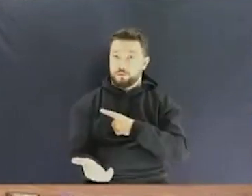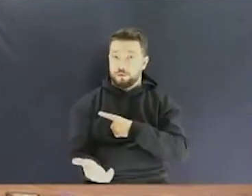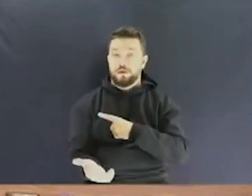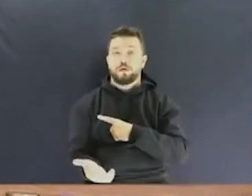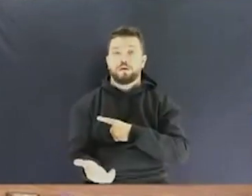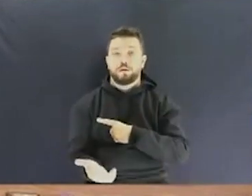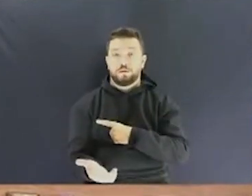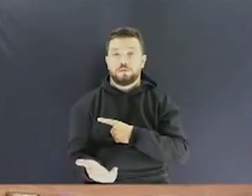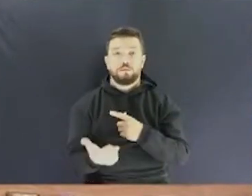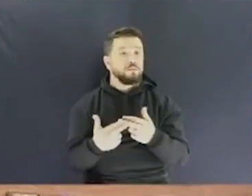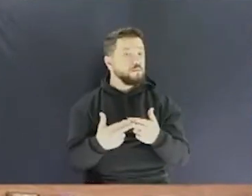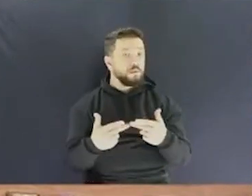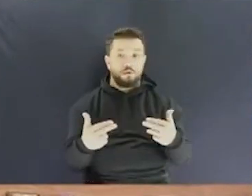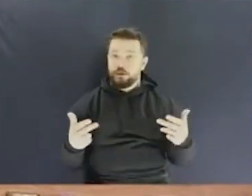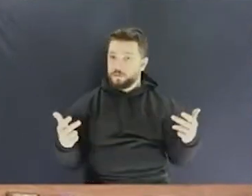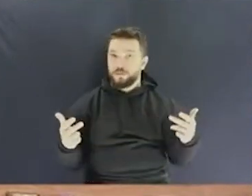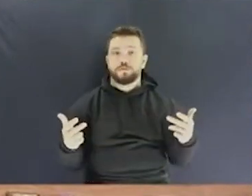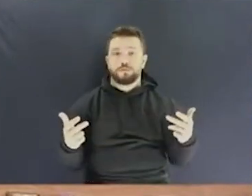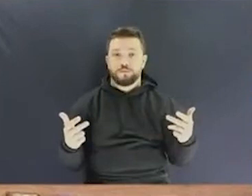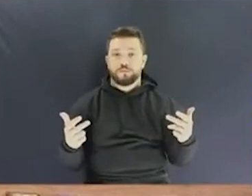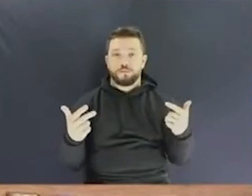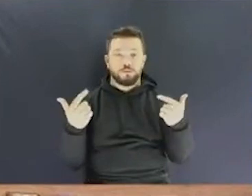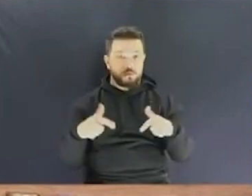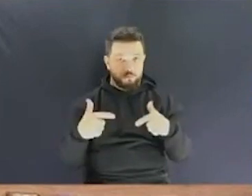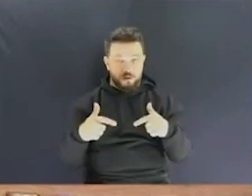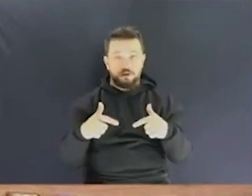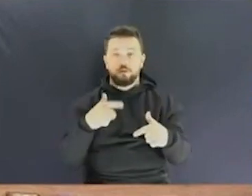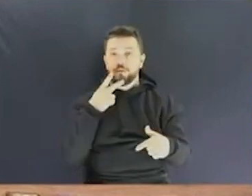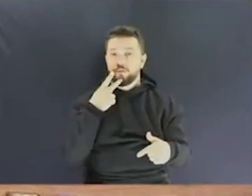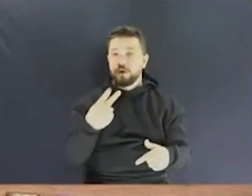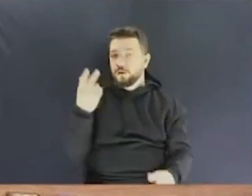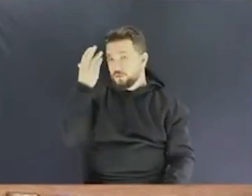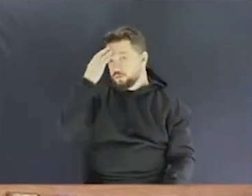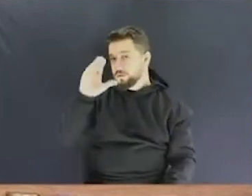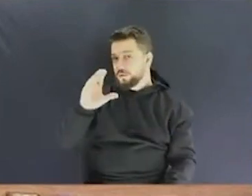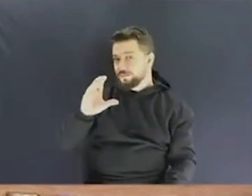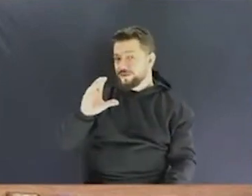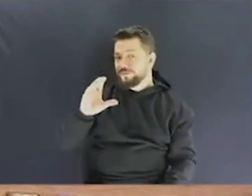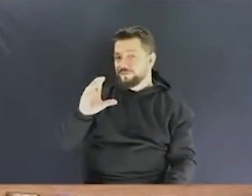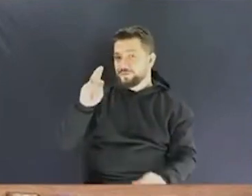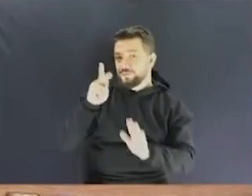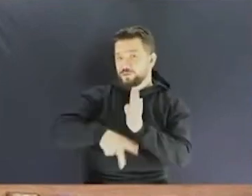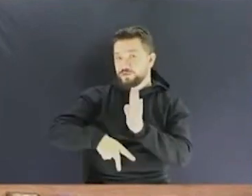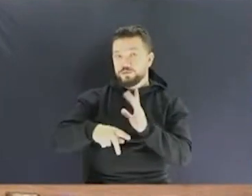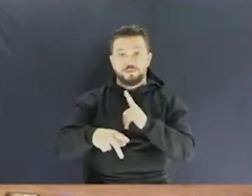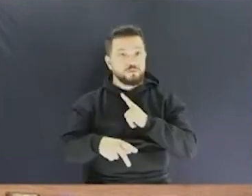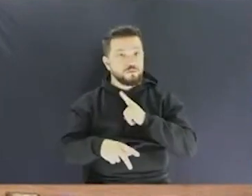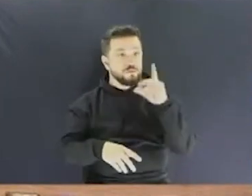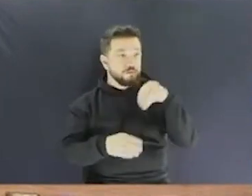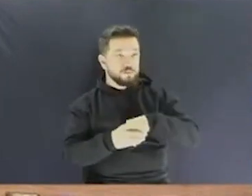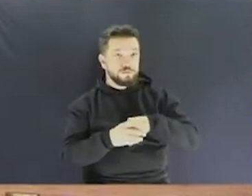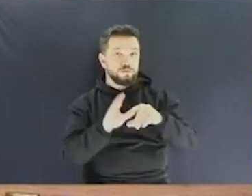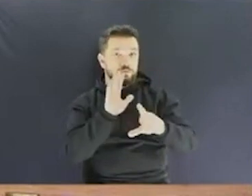ações eleitas no Fala Curitiba, nós transformamos isso em produtos dentro do nosso plano de governo, trazemos isso também nas leis